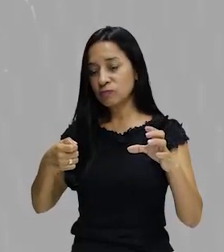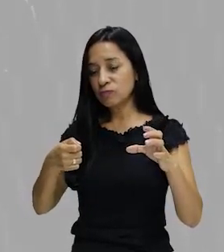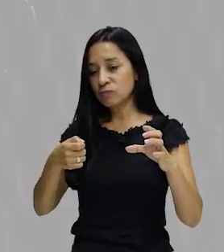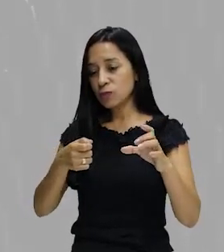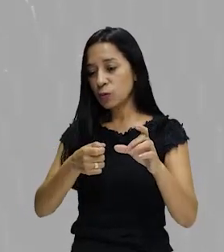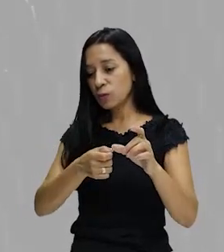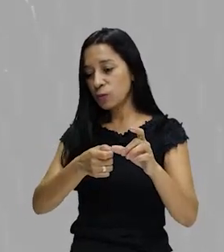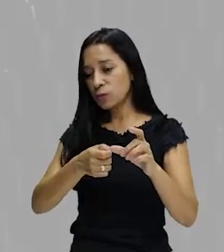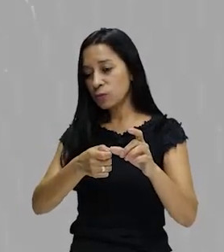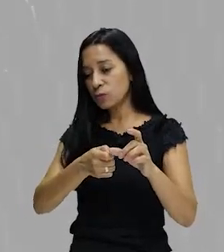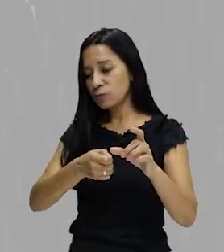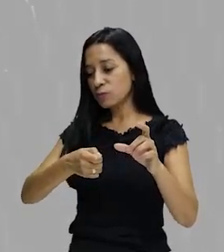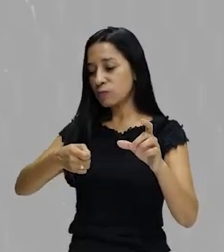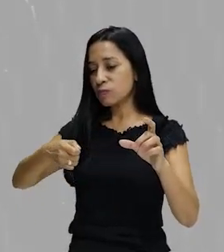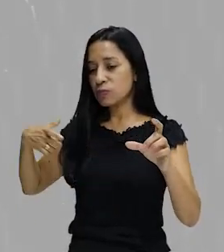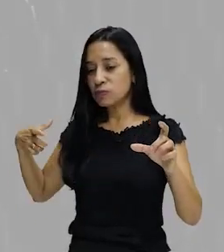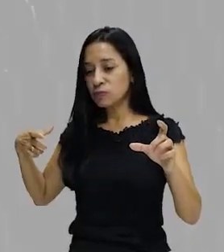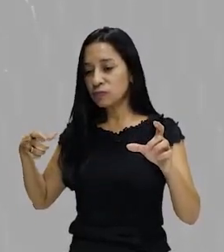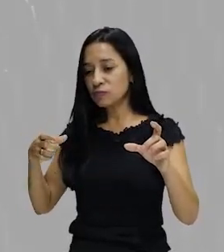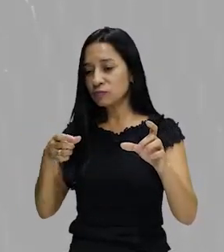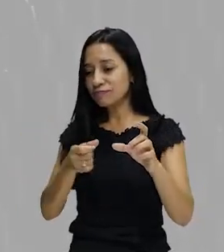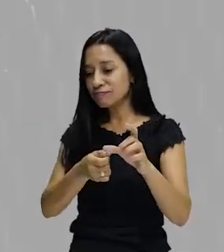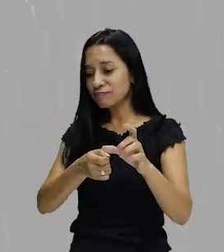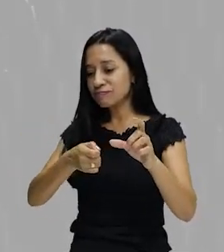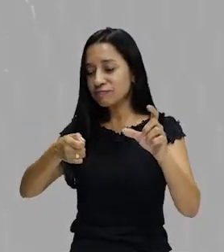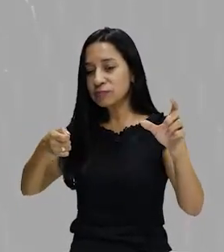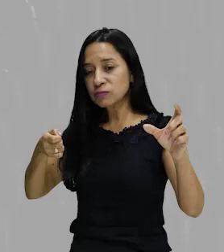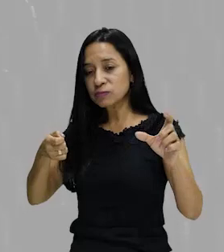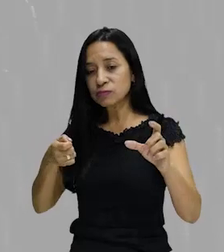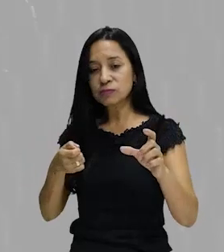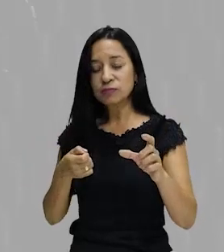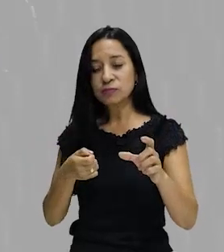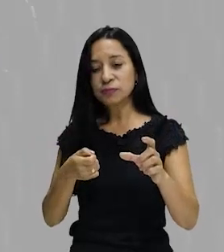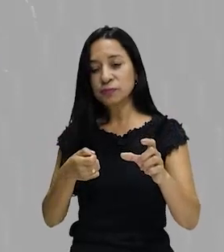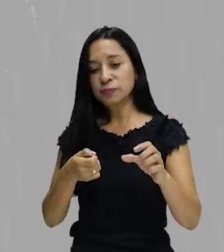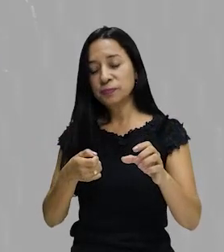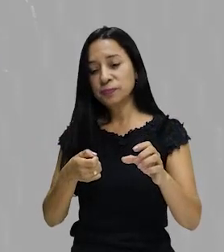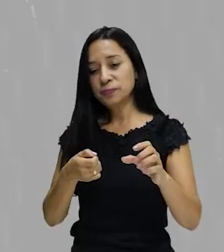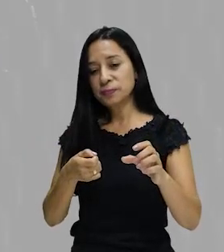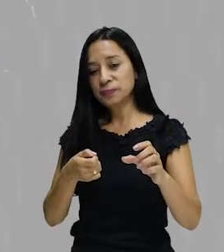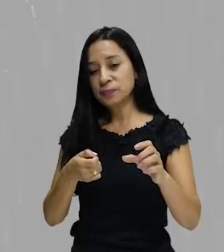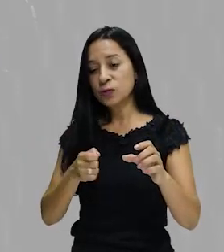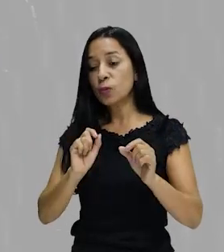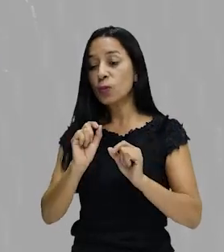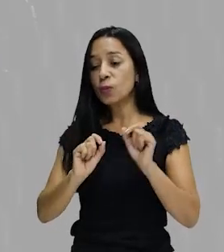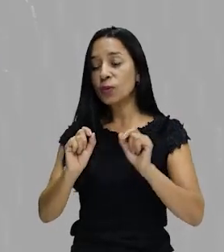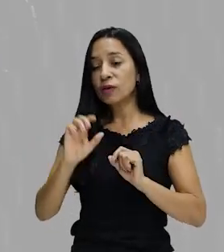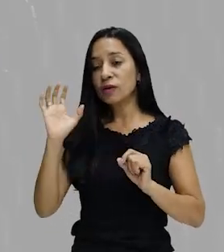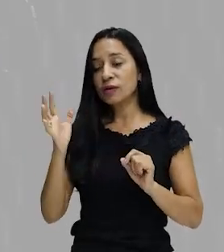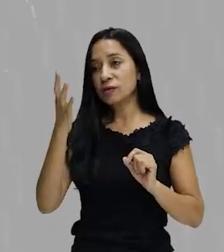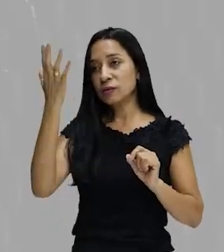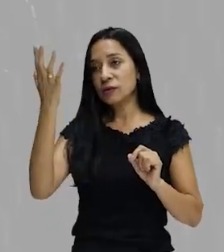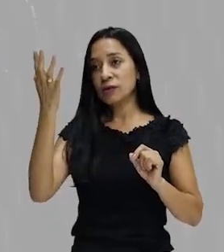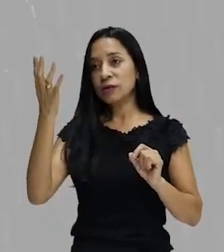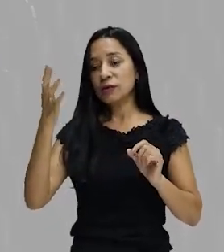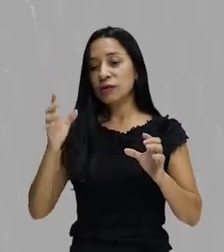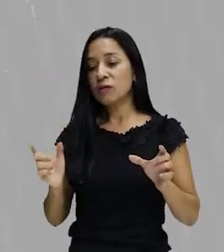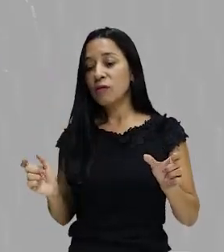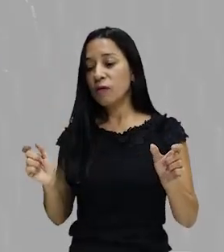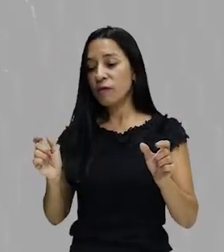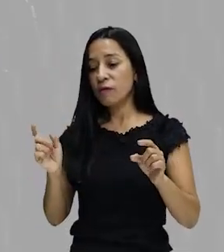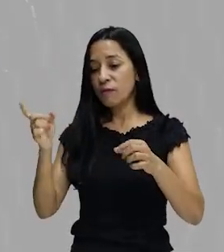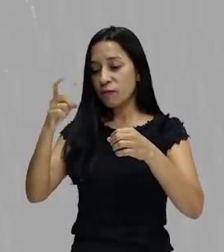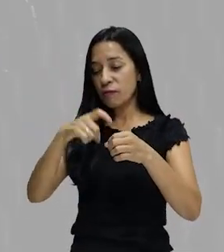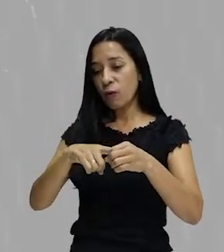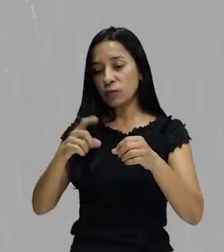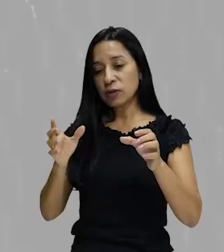E quando ele é solto, né? Esticado. Quando ele é solto, o que vai acontecer? Ele vai retornar para o